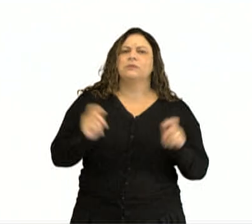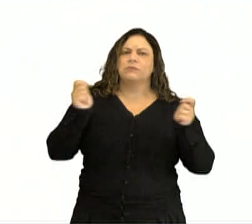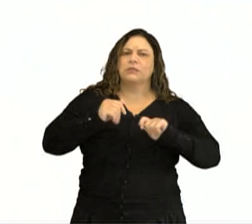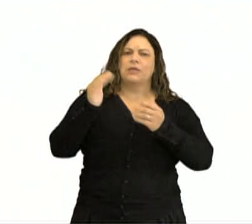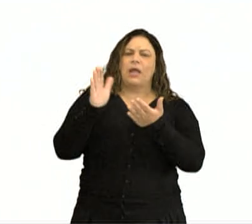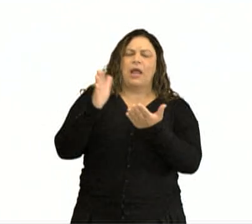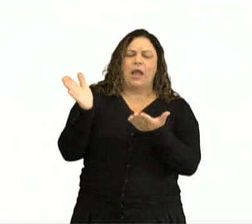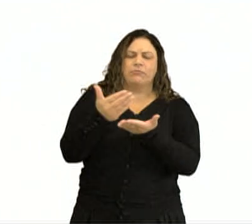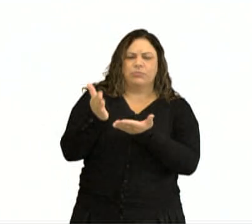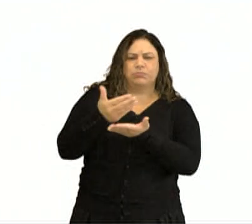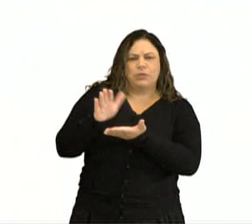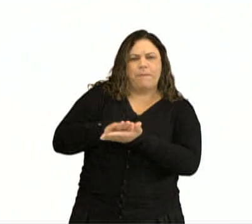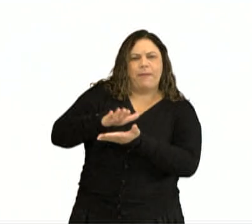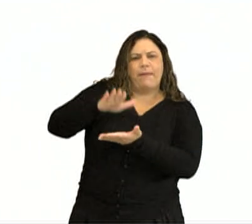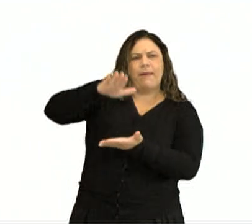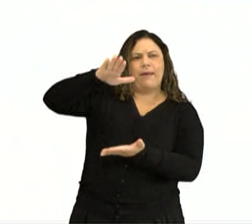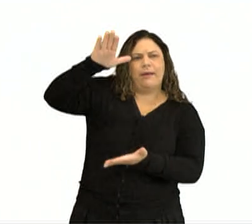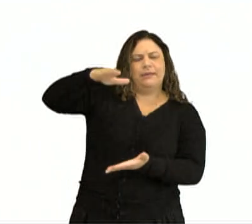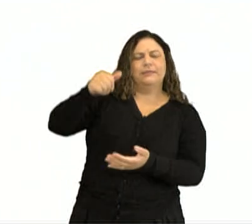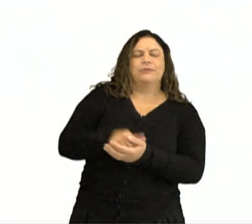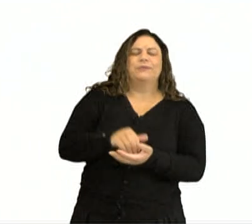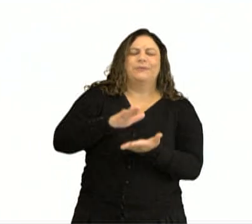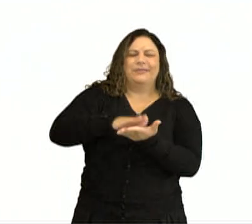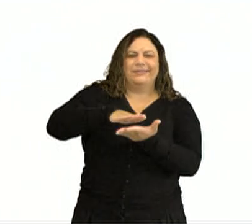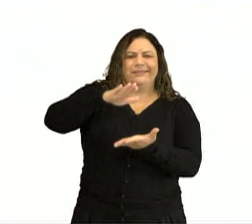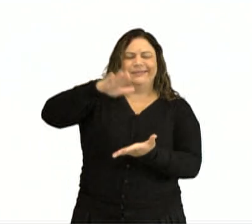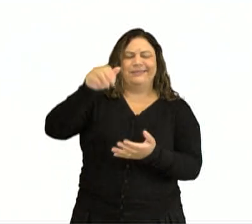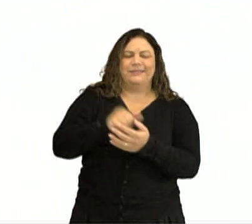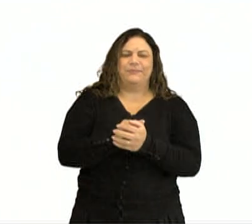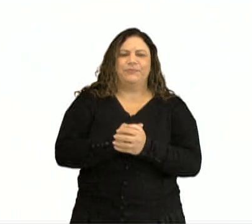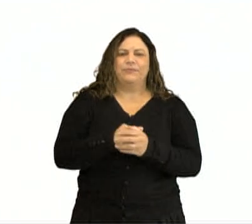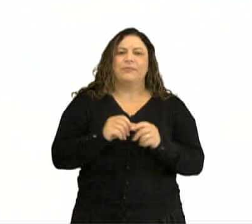obra Brás, Bexiga e Barra Funda, publicada em